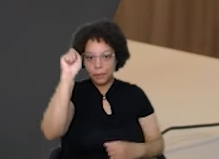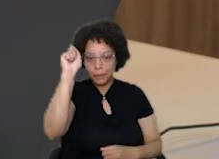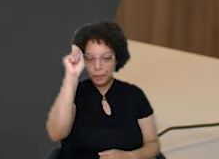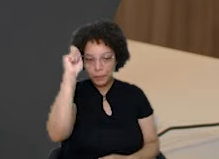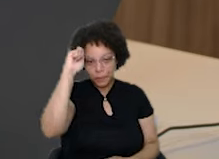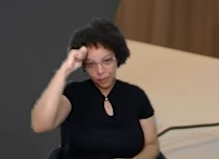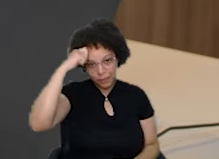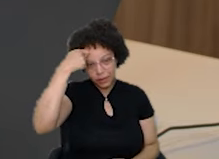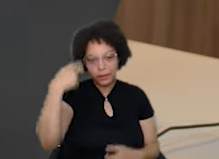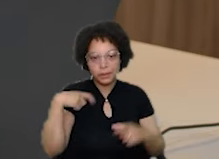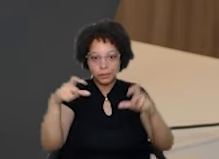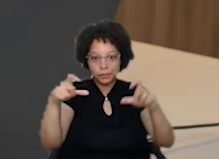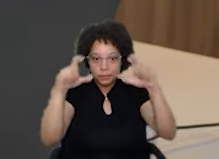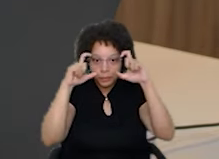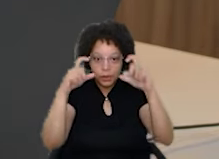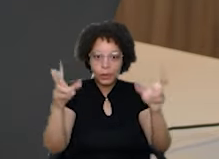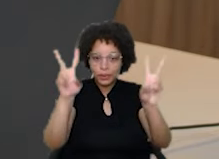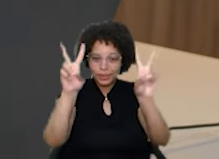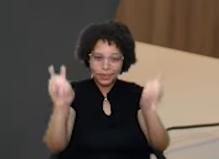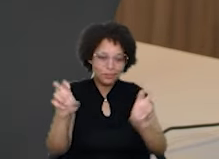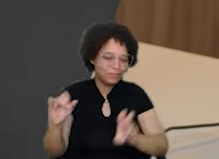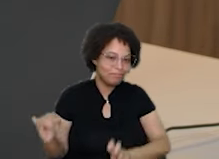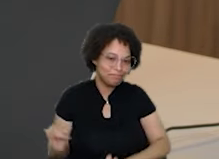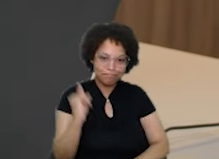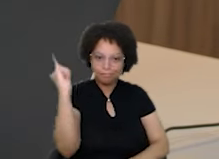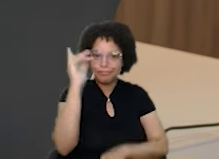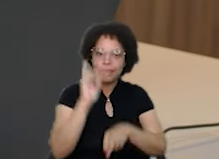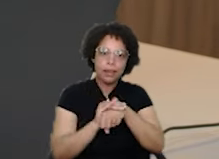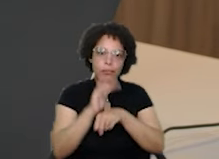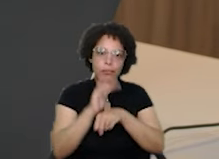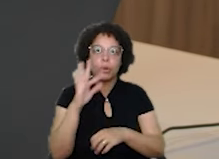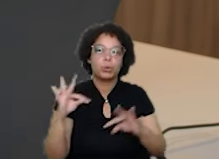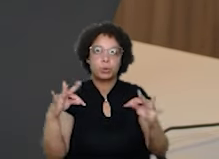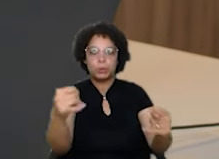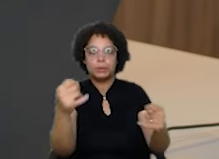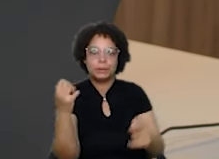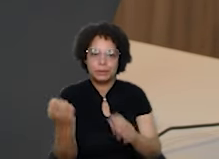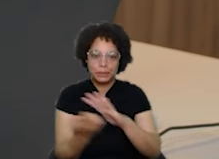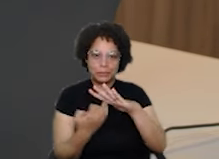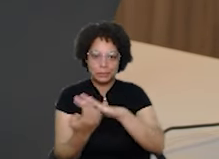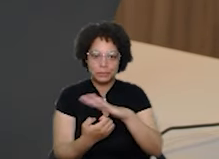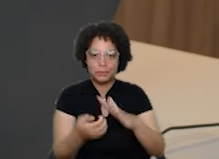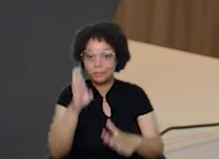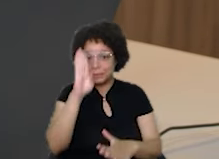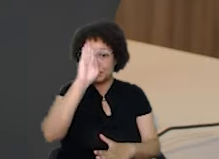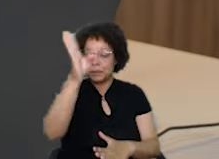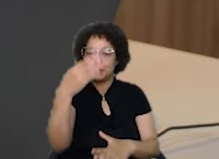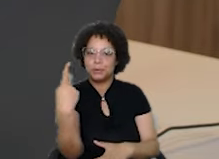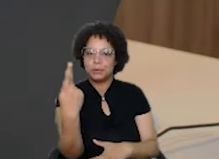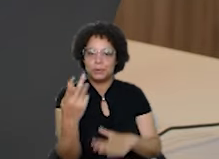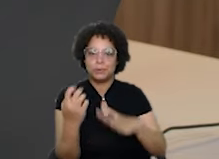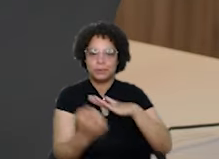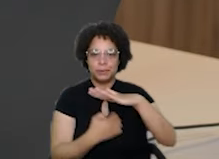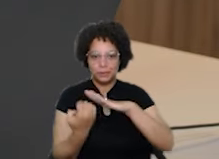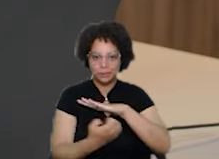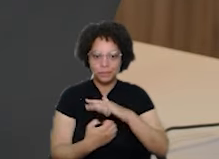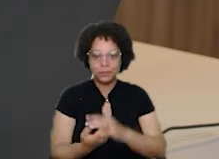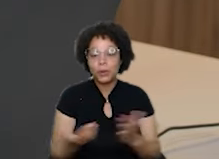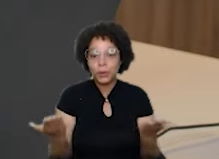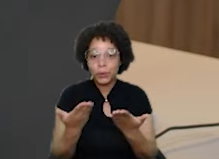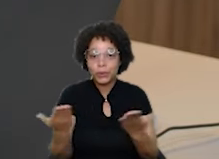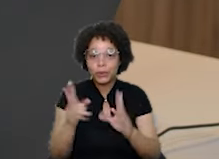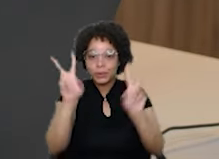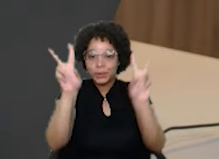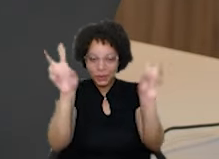o tema de hoje é extremamente importante para todas as empresas inclusive pra sua empresa tá hoje a gente vai falar sobre